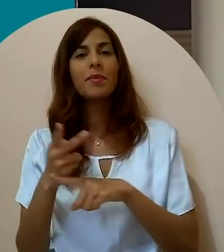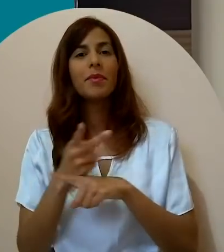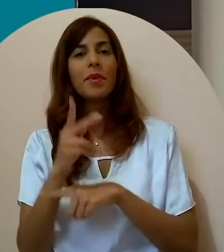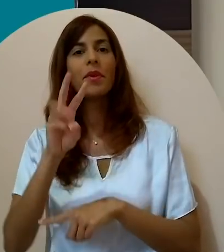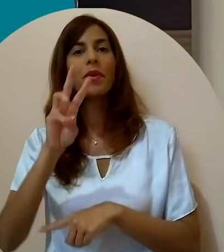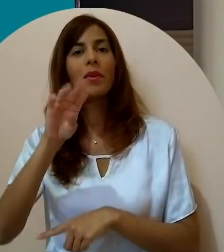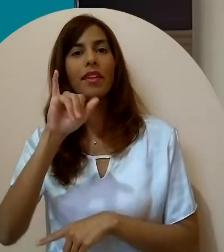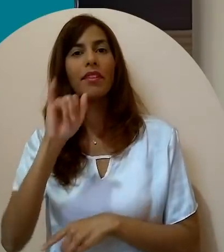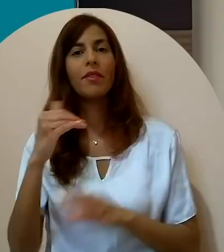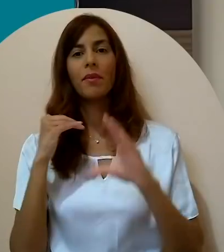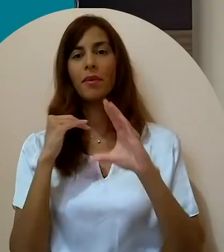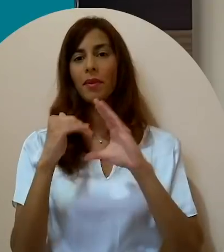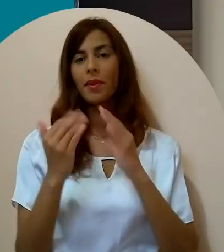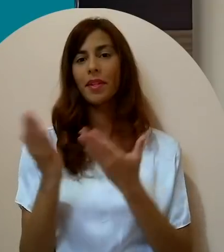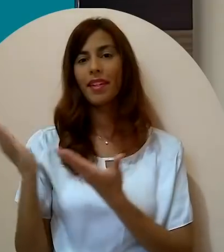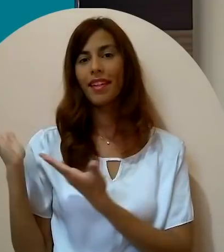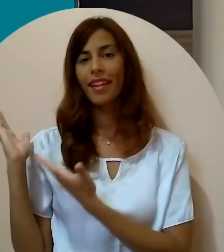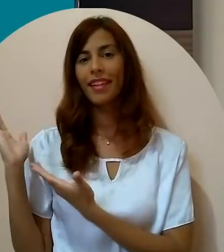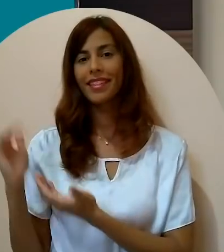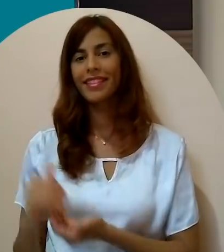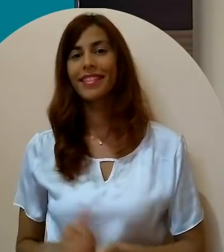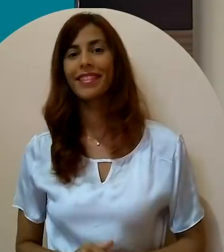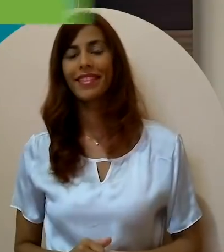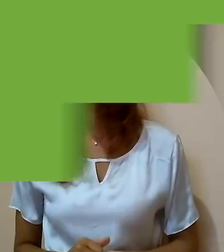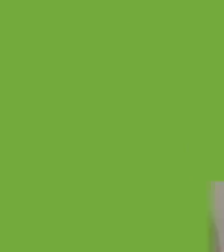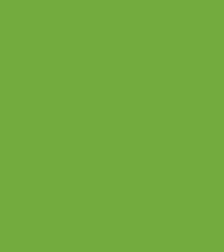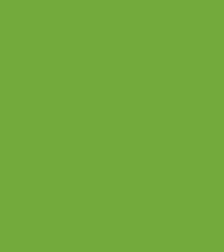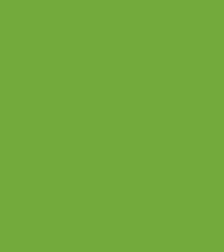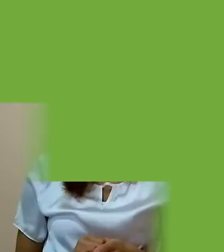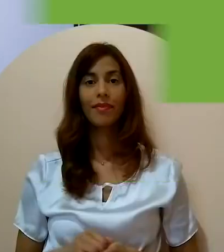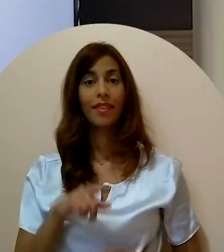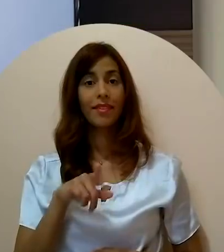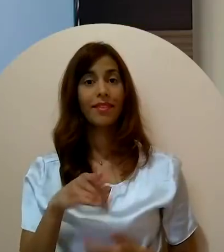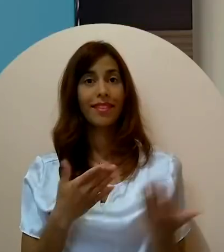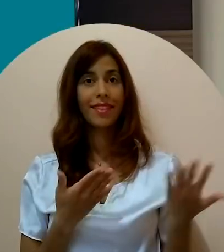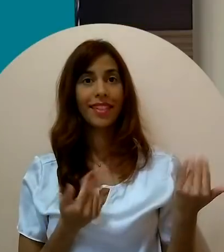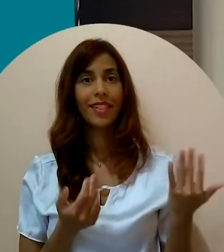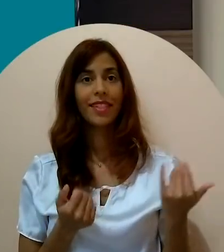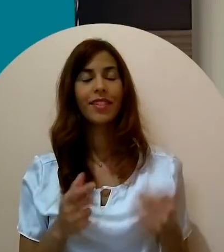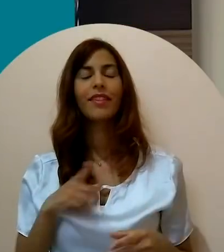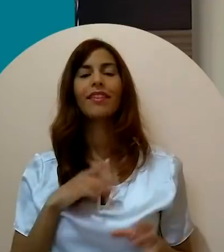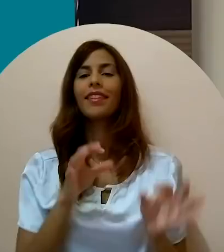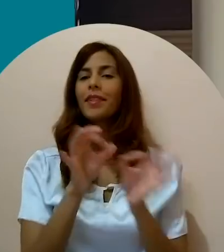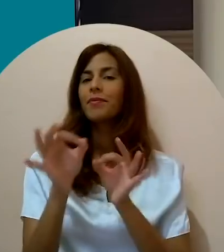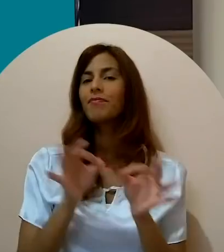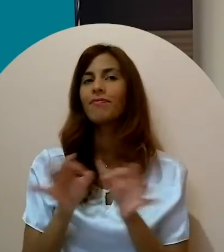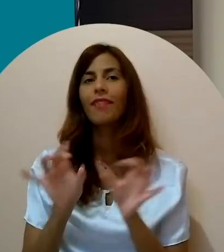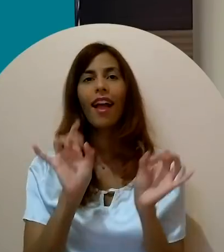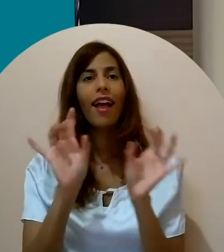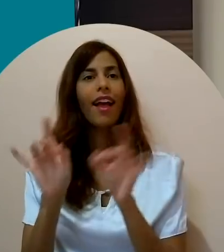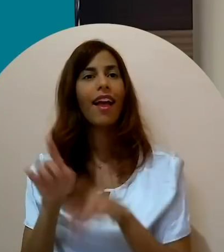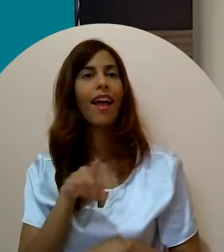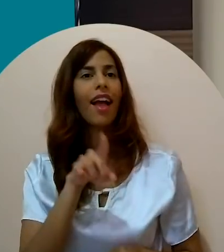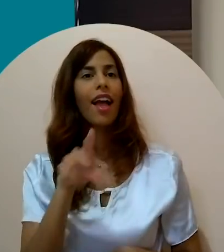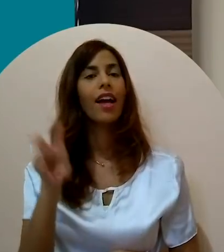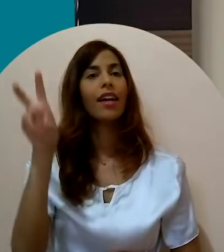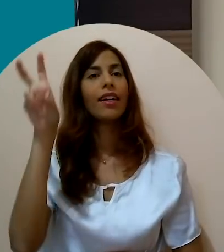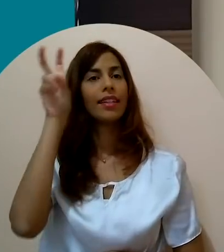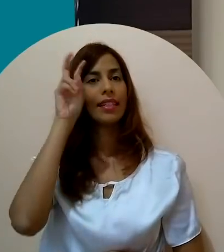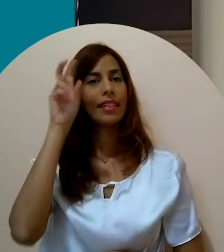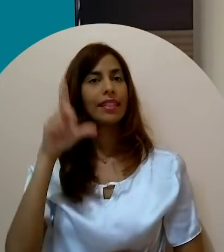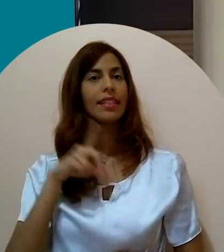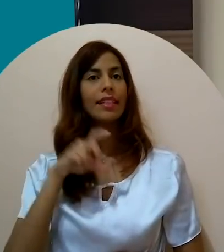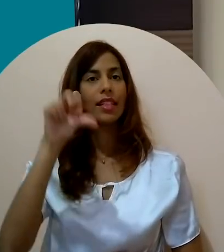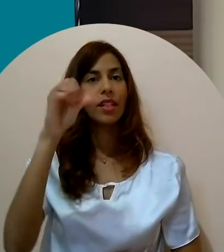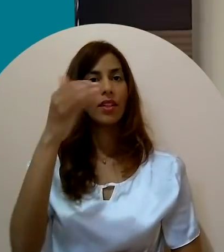a irmã Vilma através do e-mail que está aparecendo aqui na tela. Jovens, tem muita coisa rolando para vocês. Toda